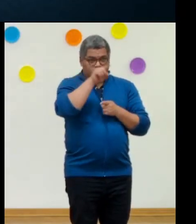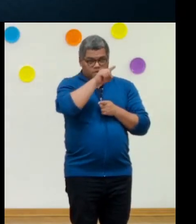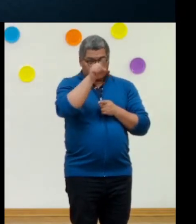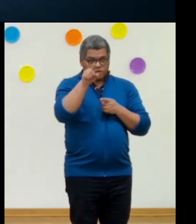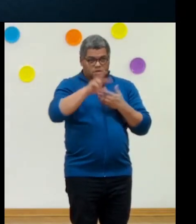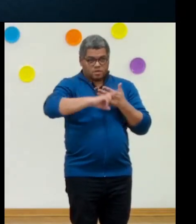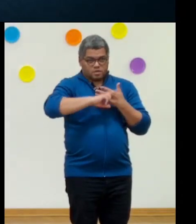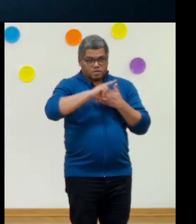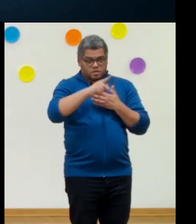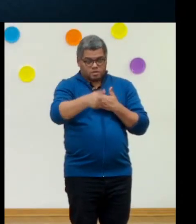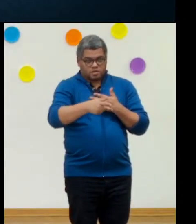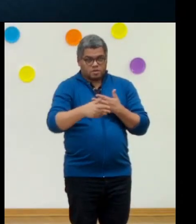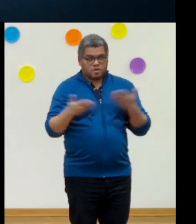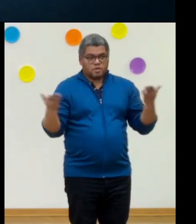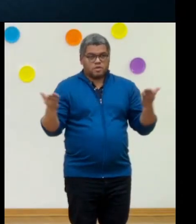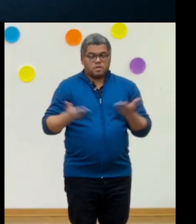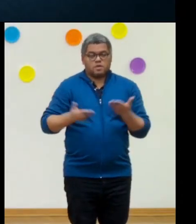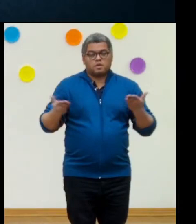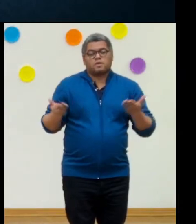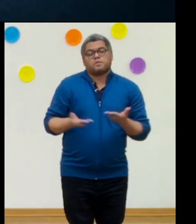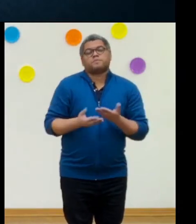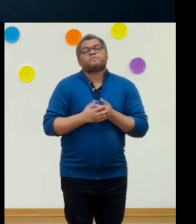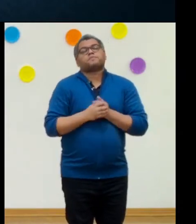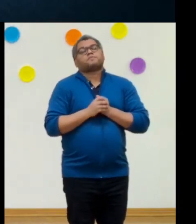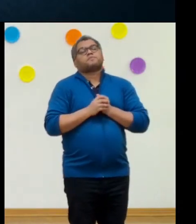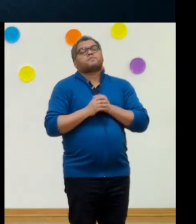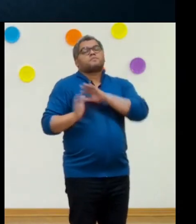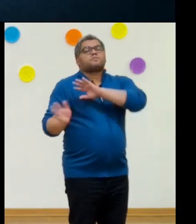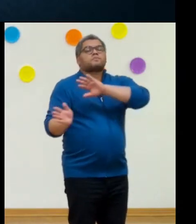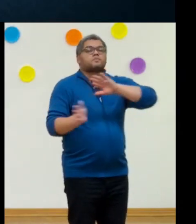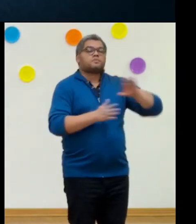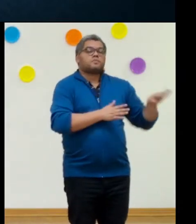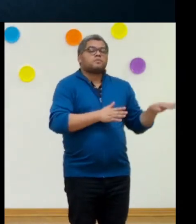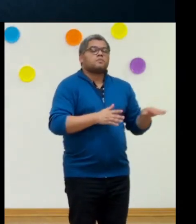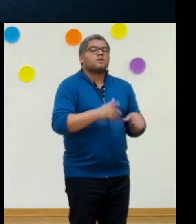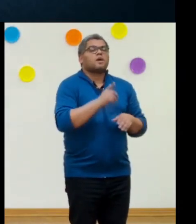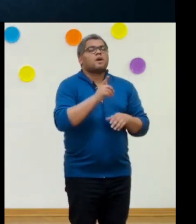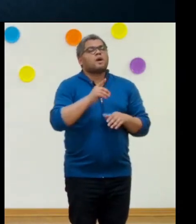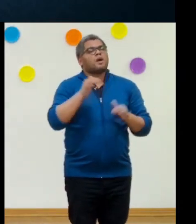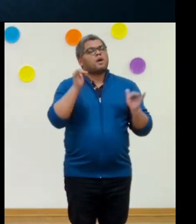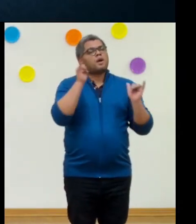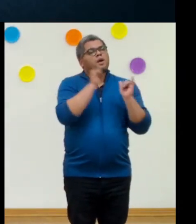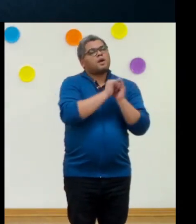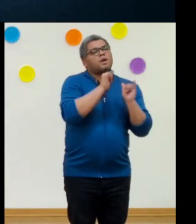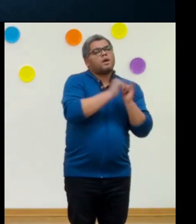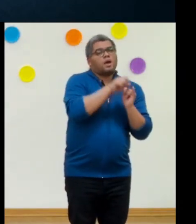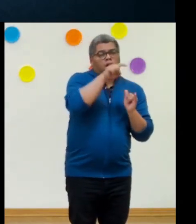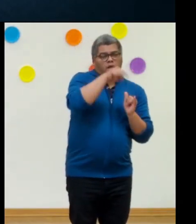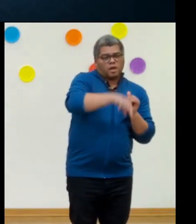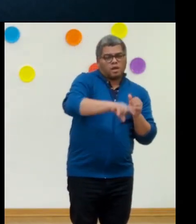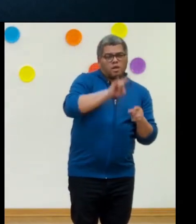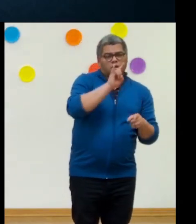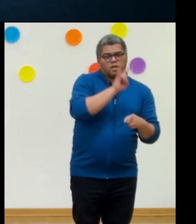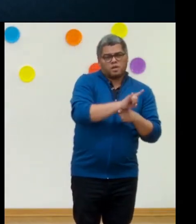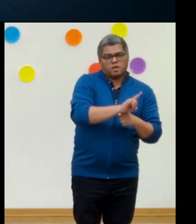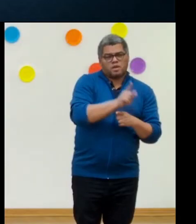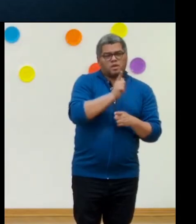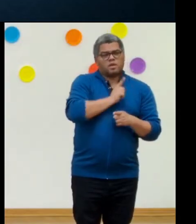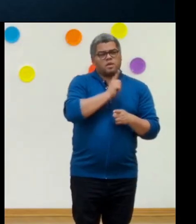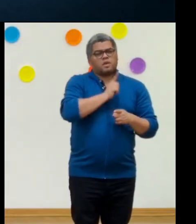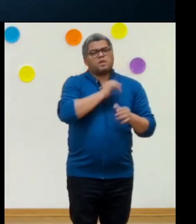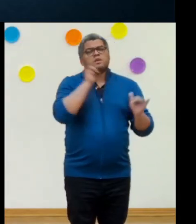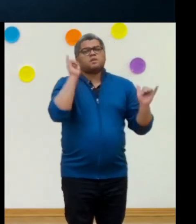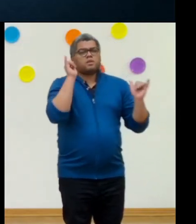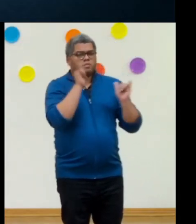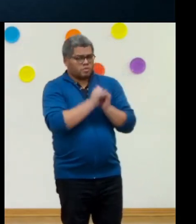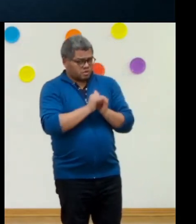adultério. E aqui eu vou mais rápido. Terceiro, há perdão para o adultério. Depois disso que eu falei, né? Meu Deus do céu. É no coração e causa tudo